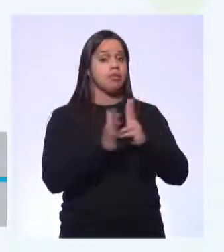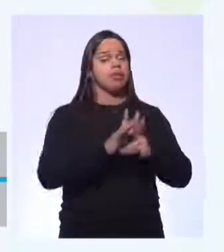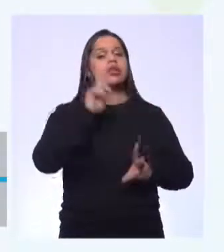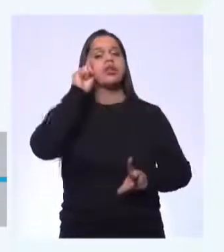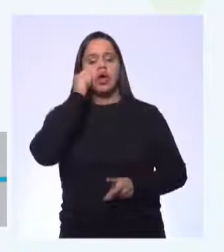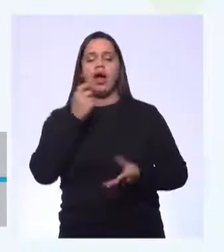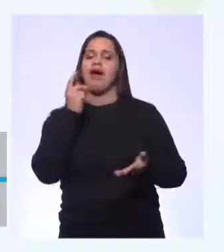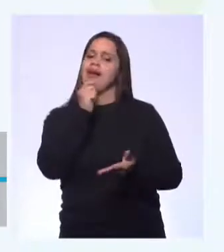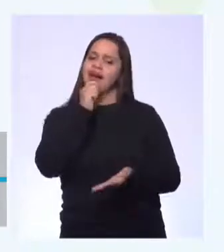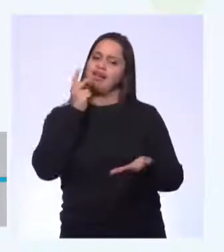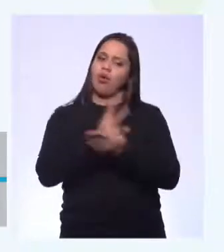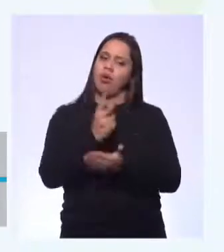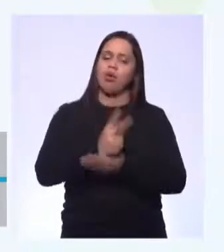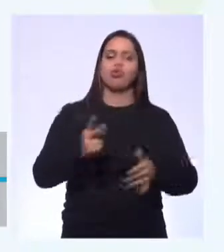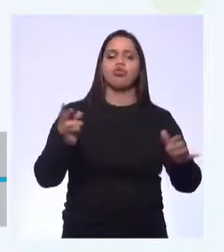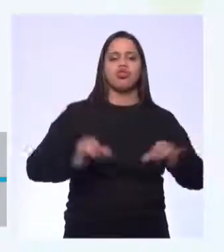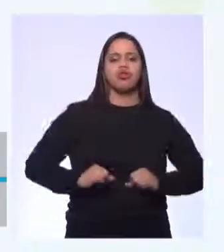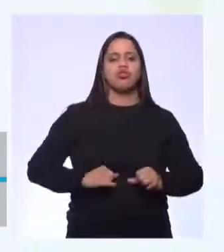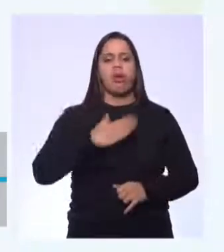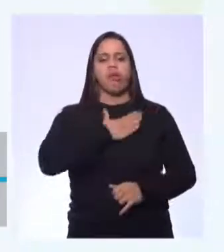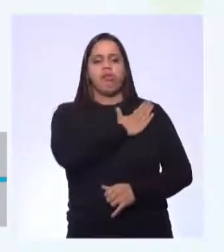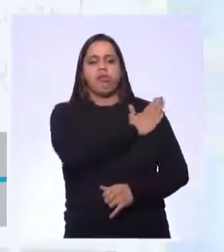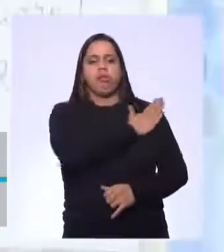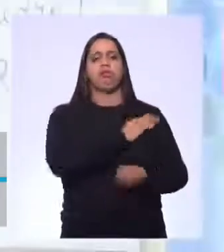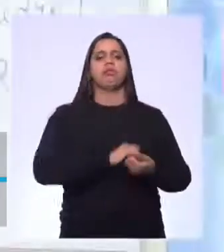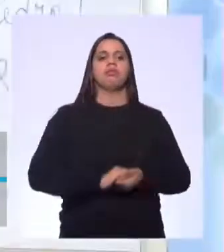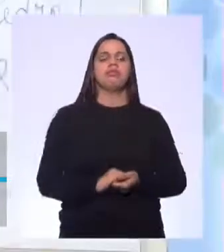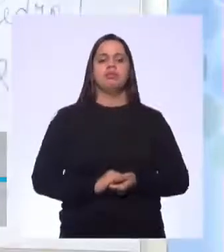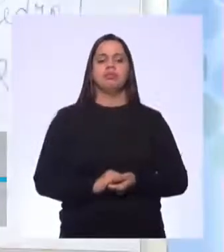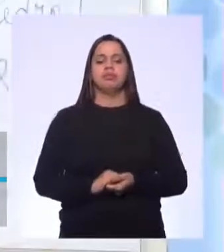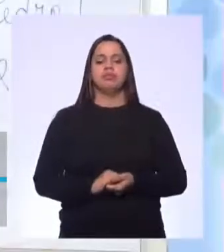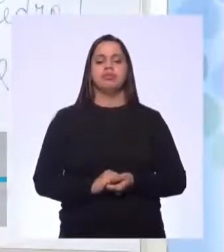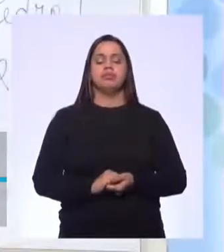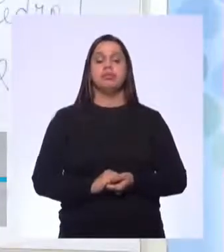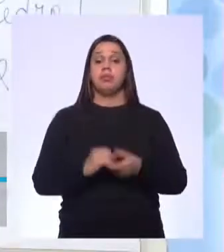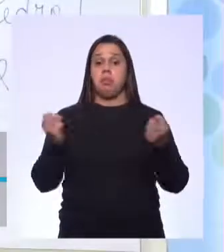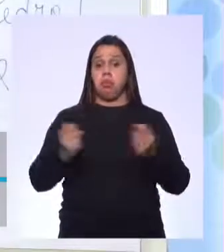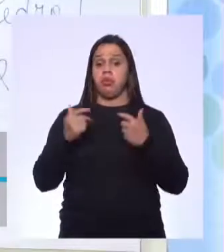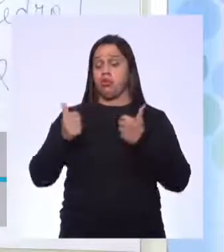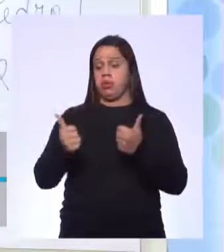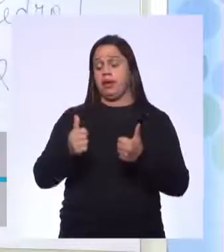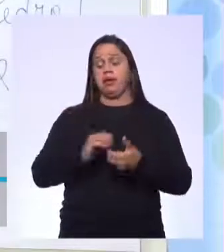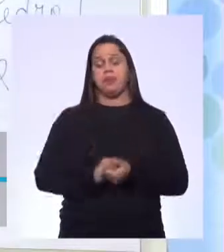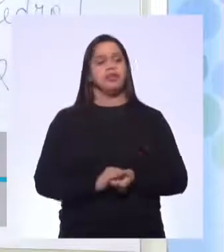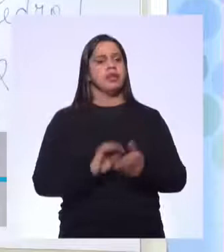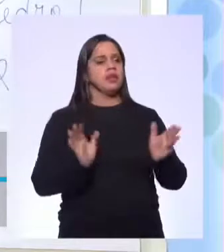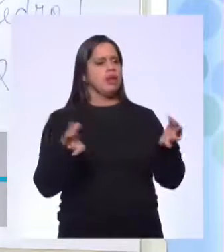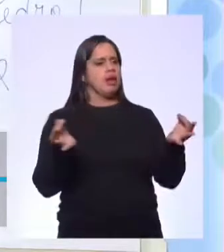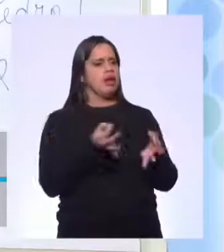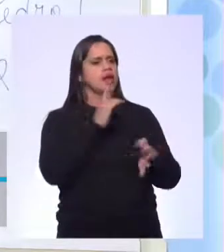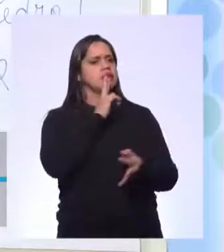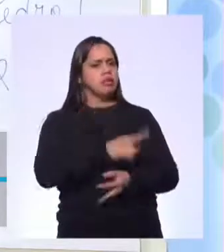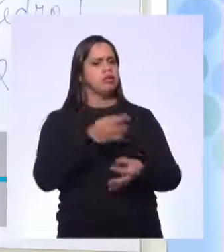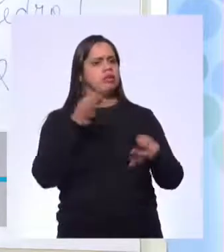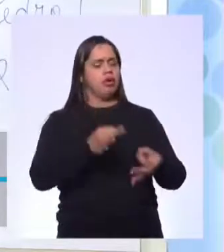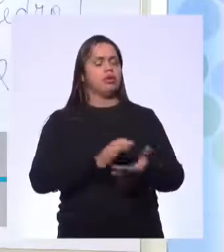ainda continuam sendo marginalizados. Muito bem. Ótima resposta,